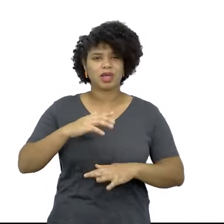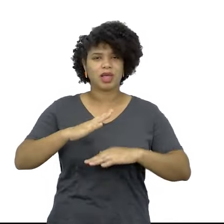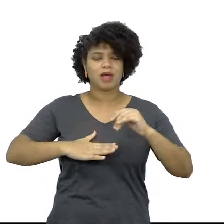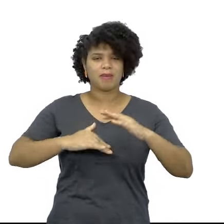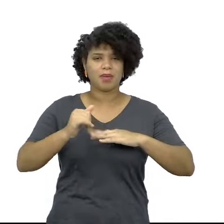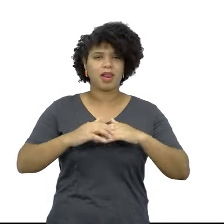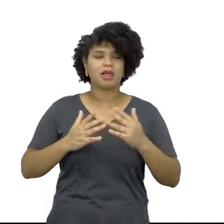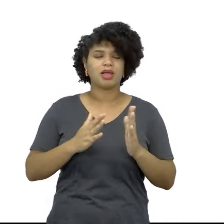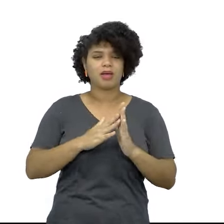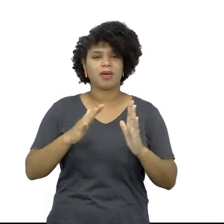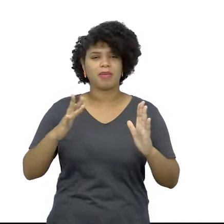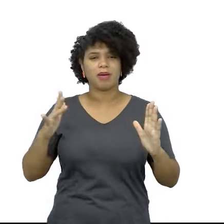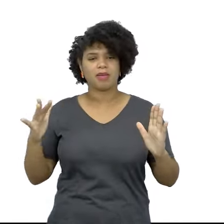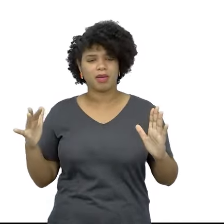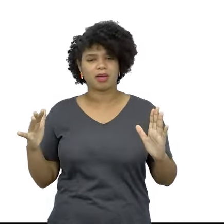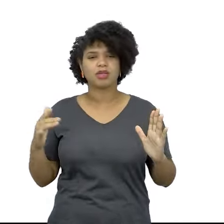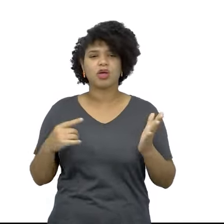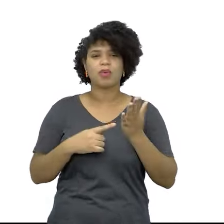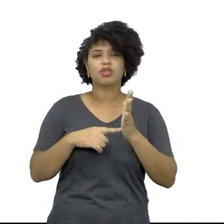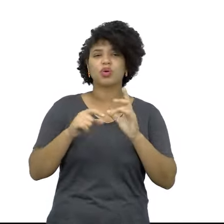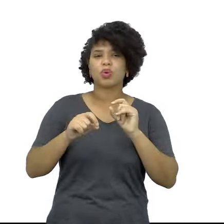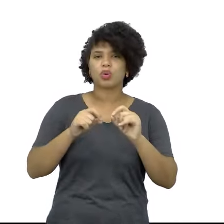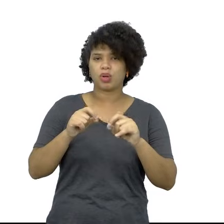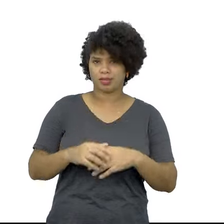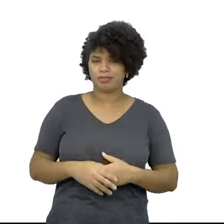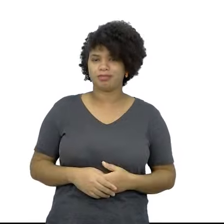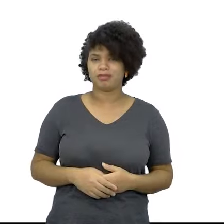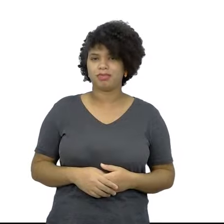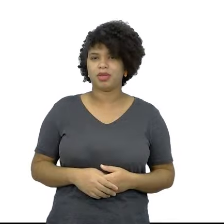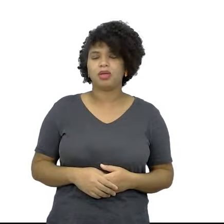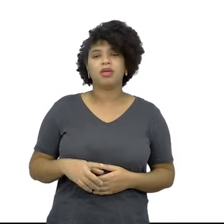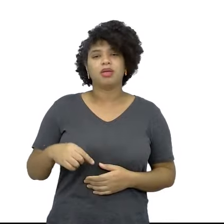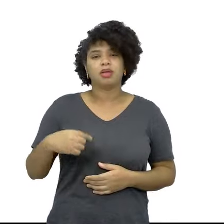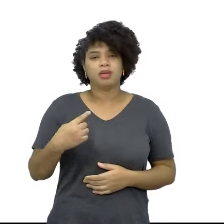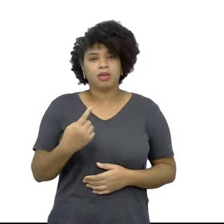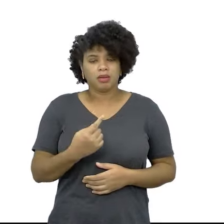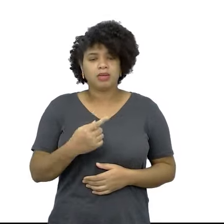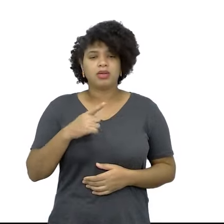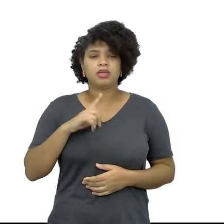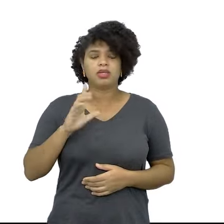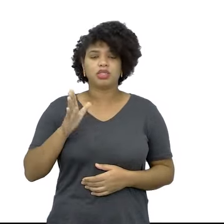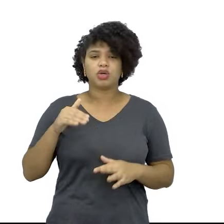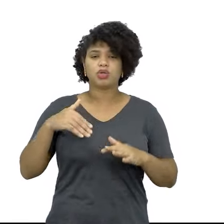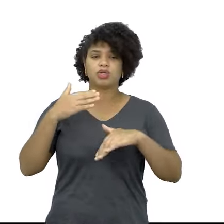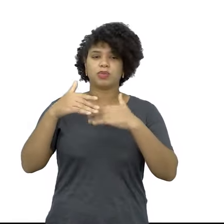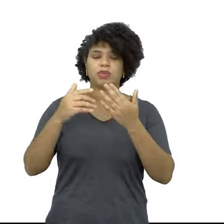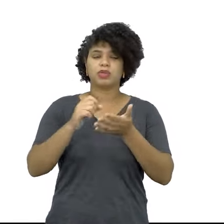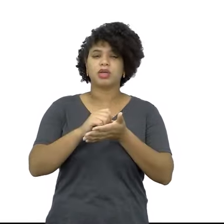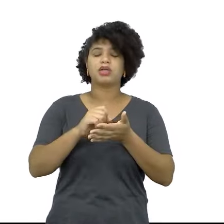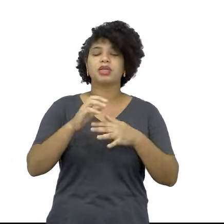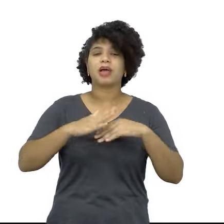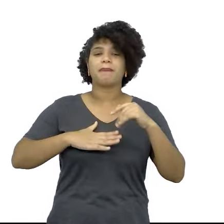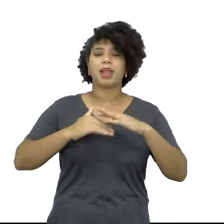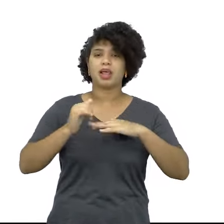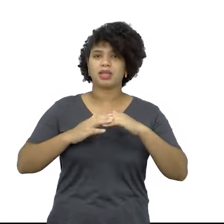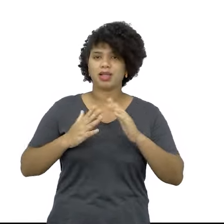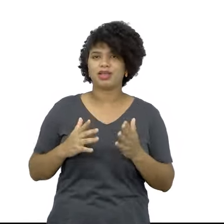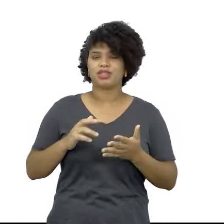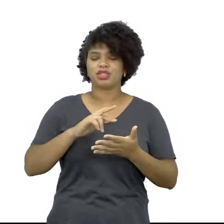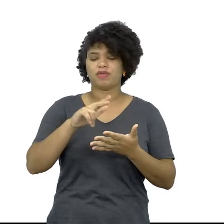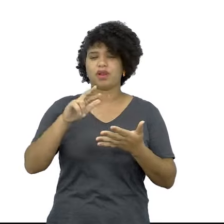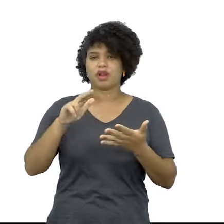habilidade ao longo da sequência nos mostra? Que, por um lado, né, nós temos o desenvolvimento de uma habilidade em